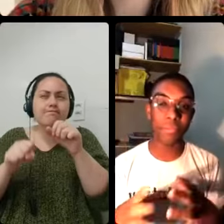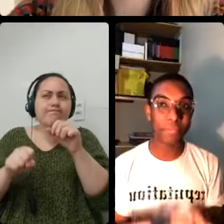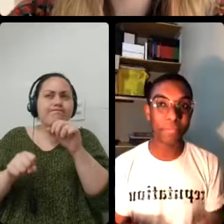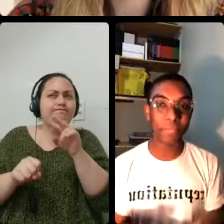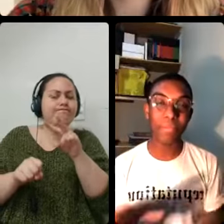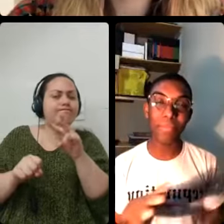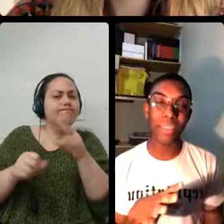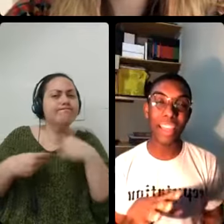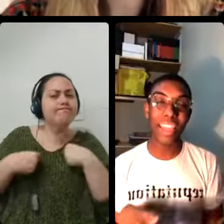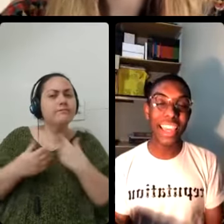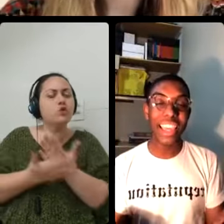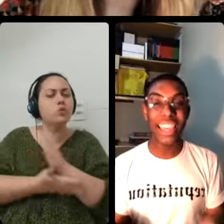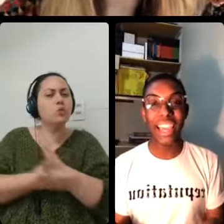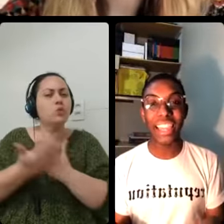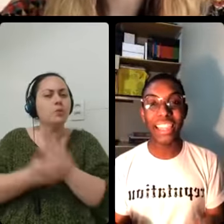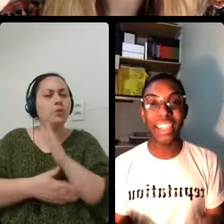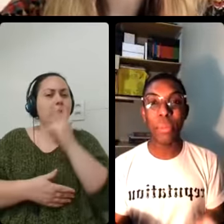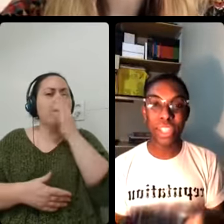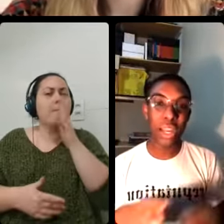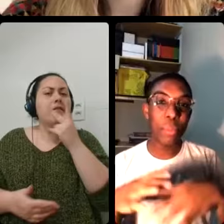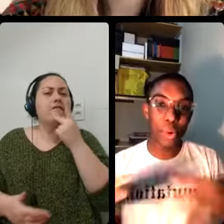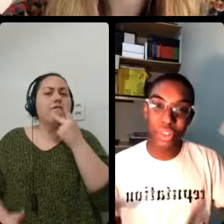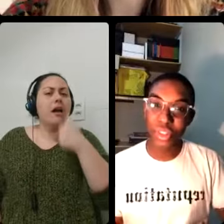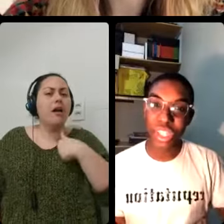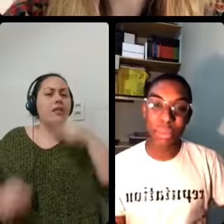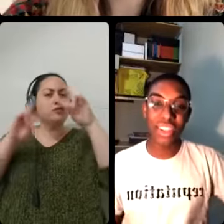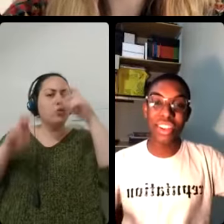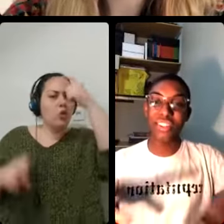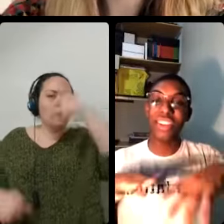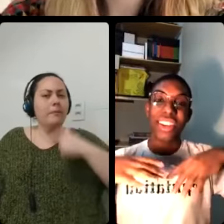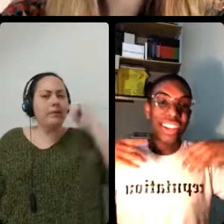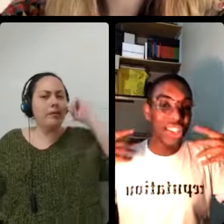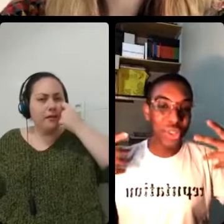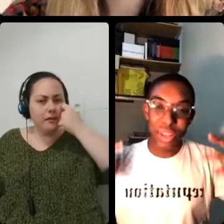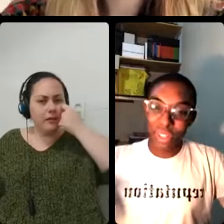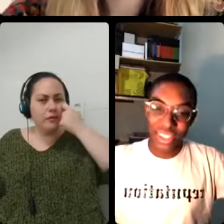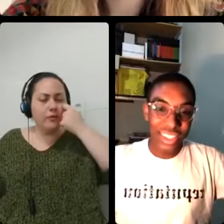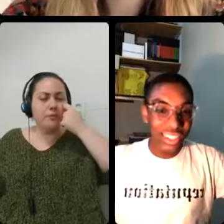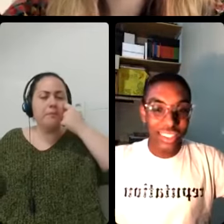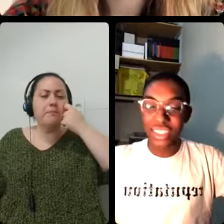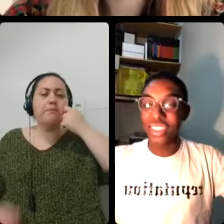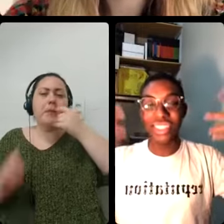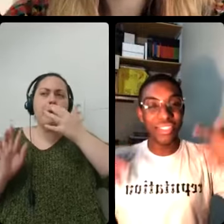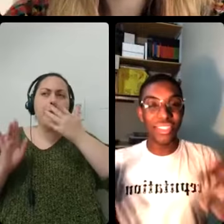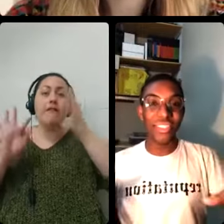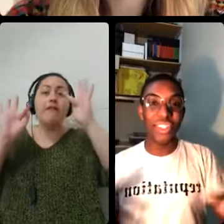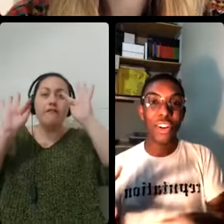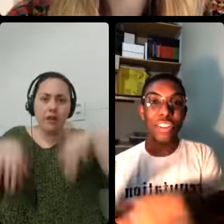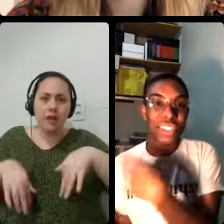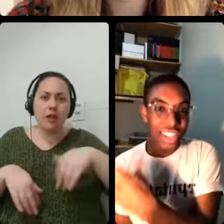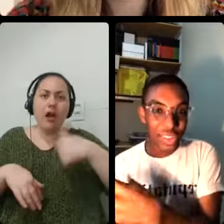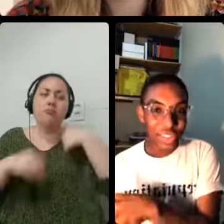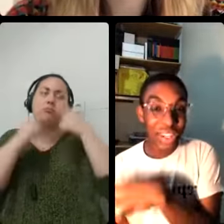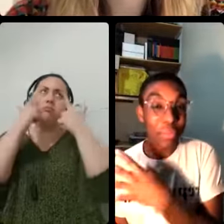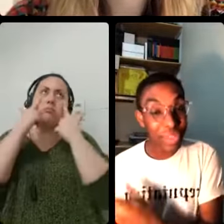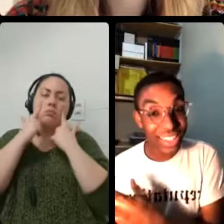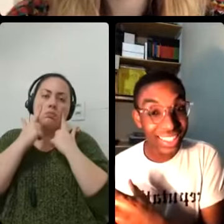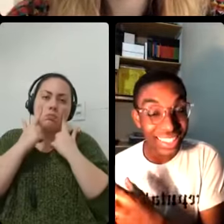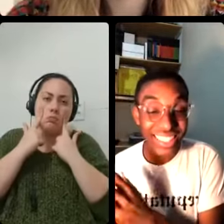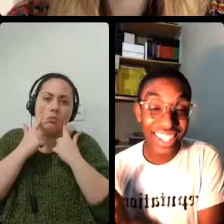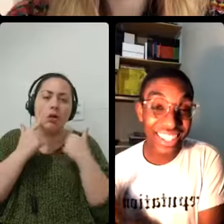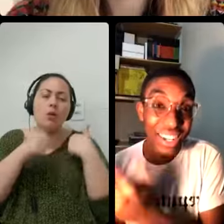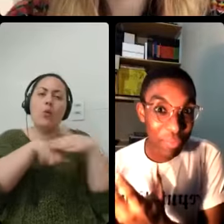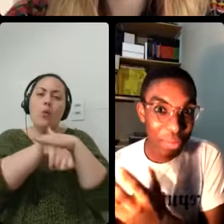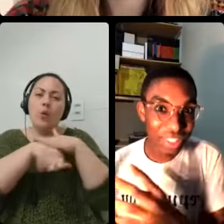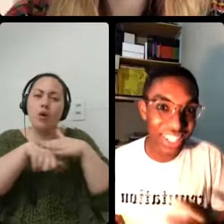desconfortável, né? E aí, depois que acabou, justamente, aí eu chorei bastante, enfim, conversei com